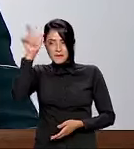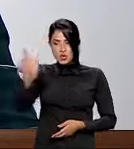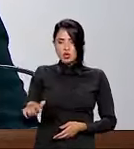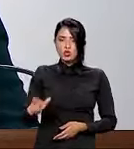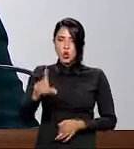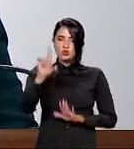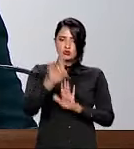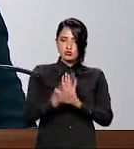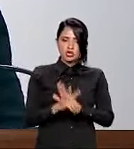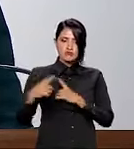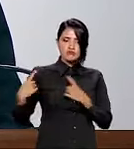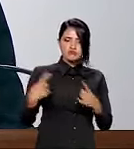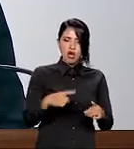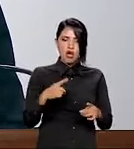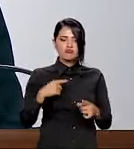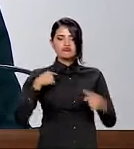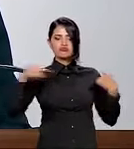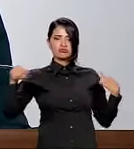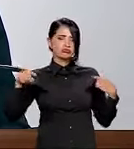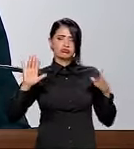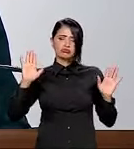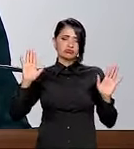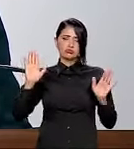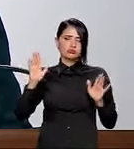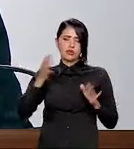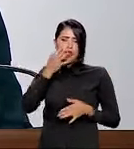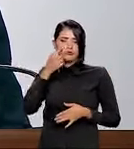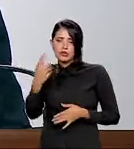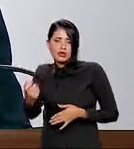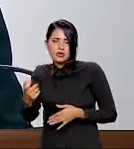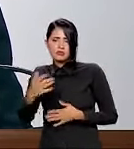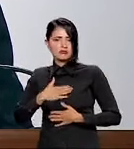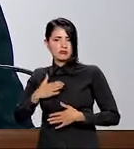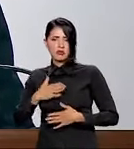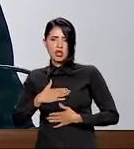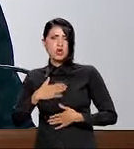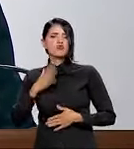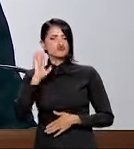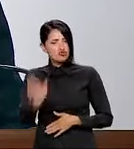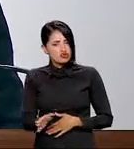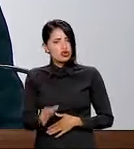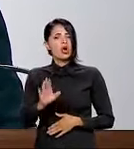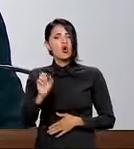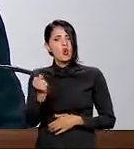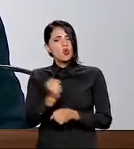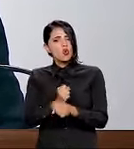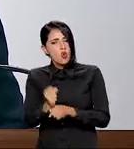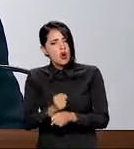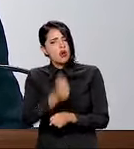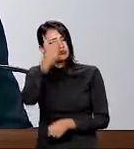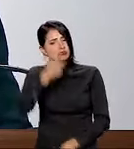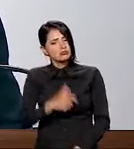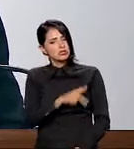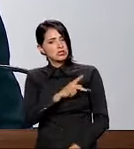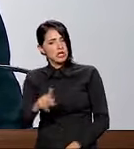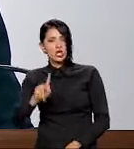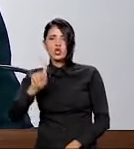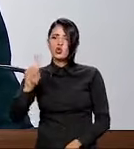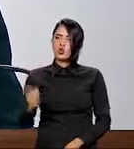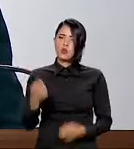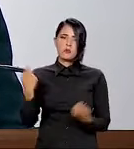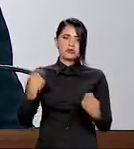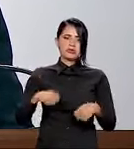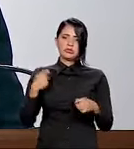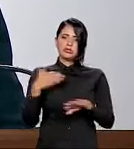mal, de discordar, é tudo o que me interessa. Eu fui presidente 8 anos, nunca precisei almoçar com nenhum jornal,